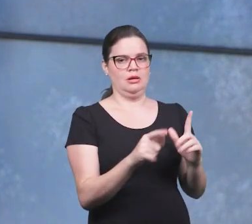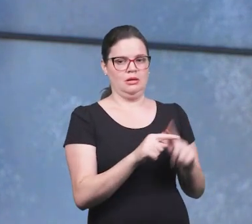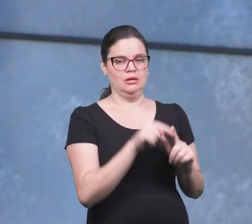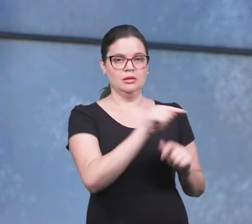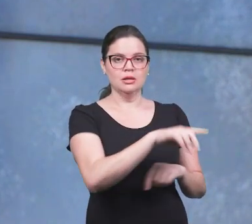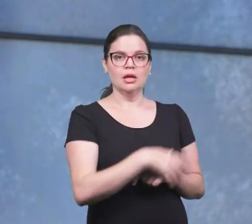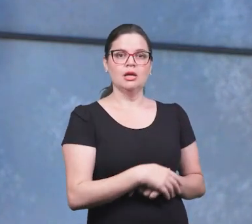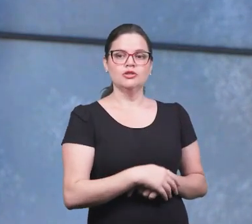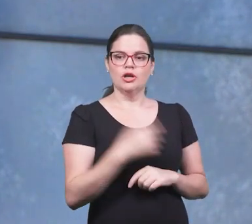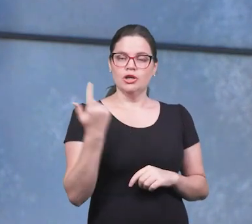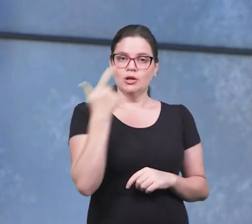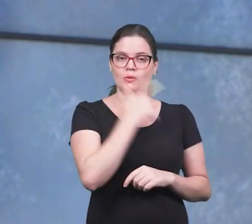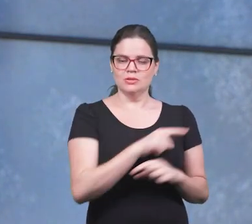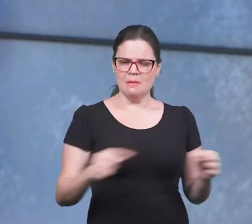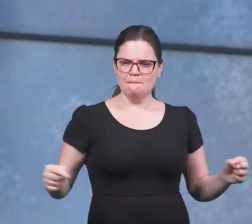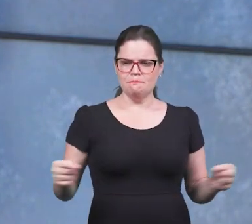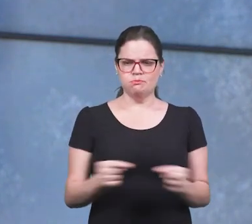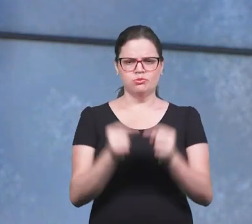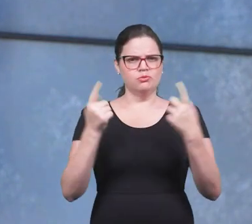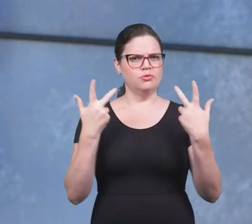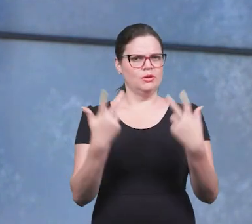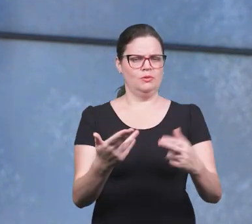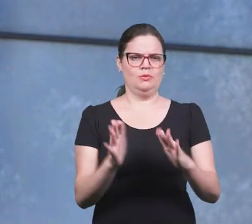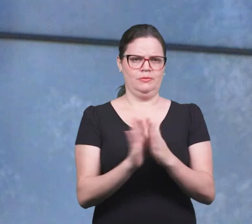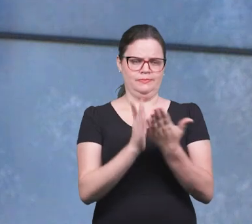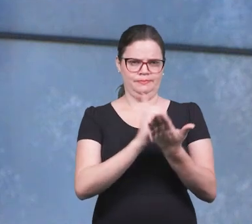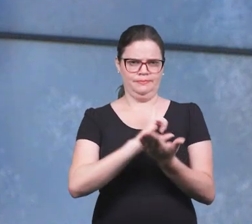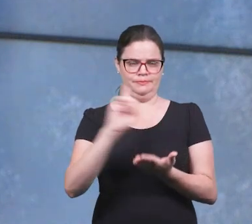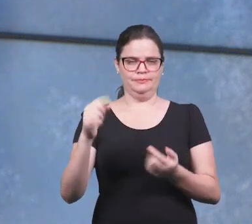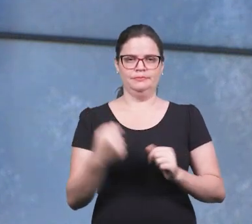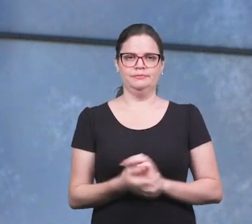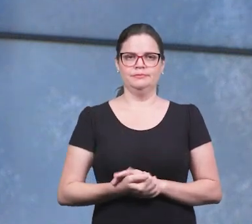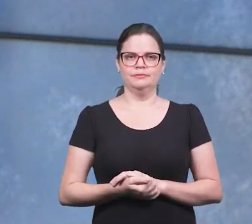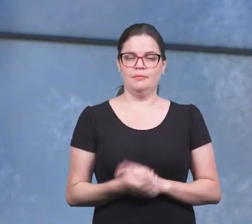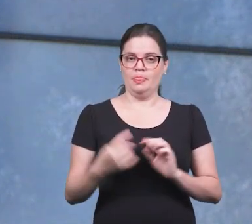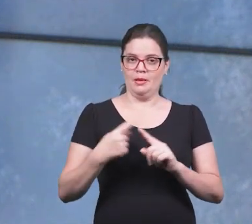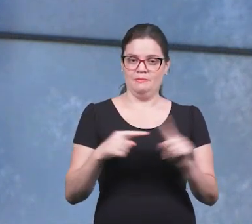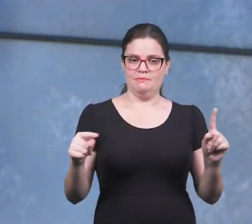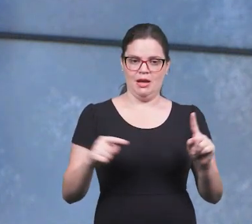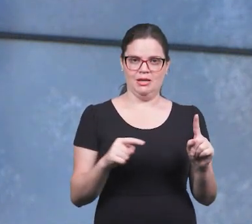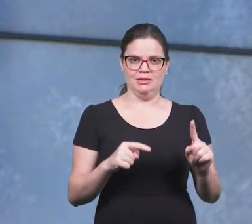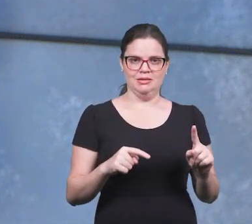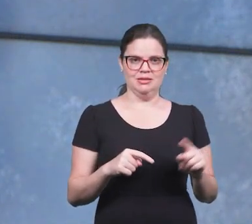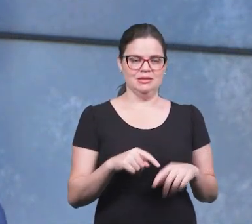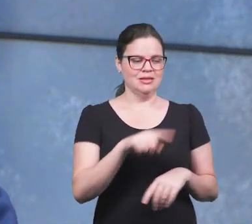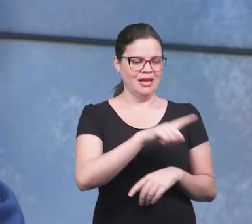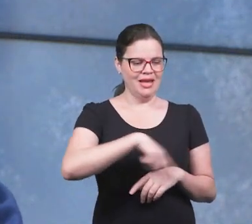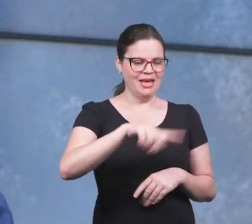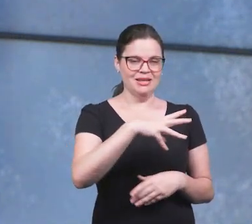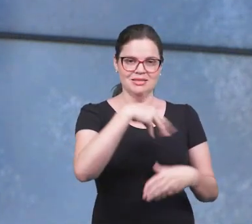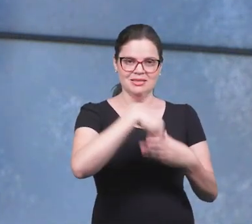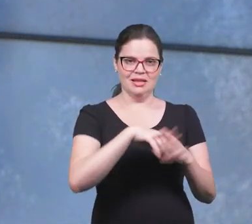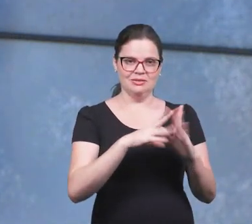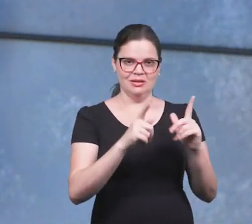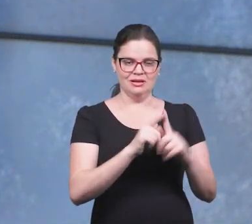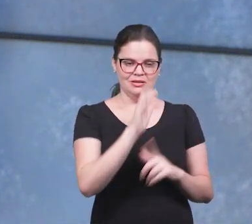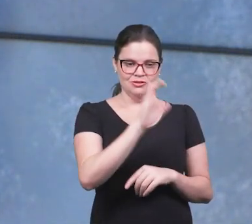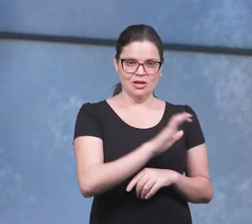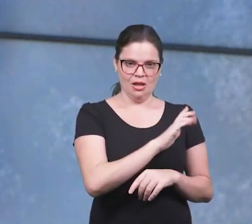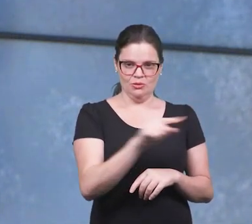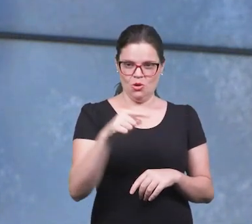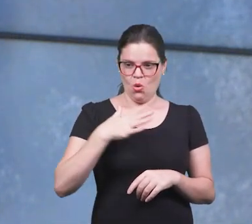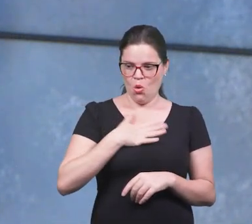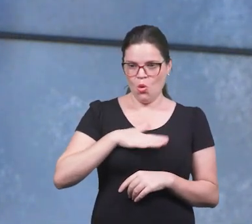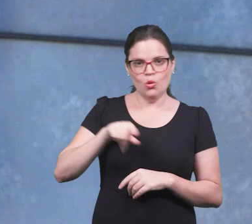palavra. Porém, ele não foi recepcionado, né? Essa atitude dele não foi recebida